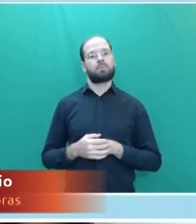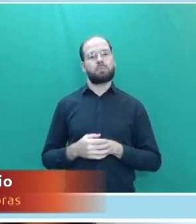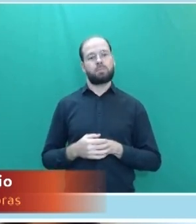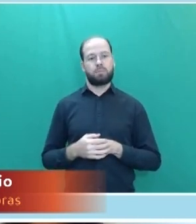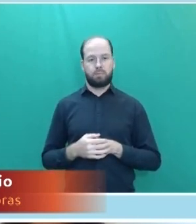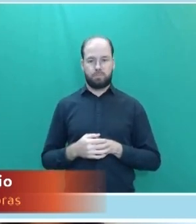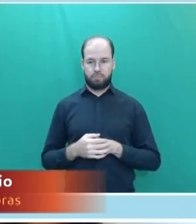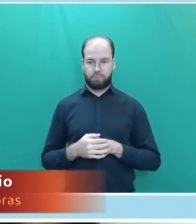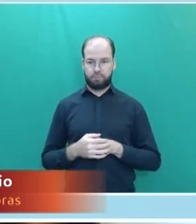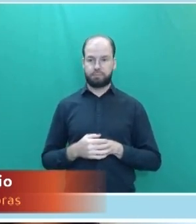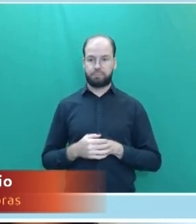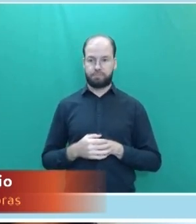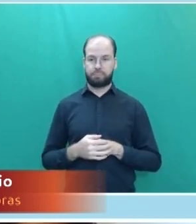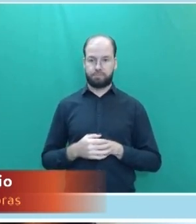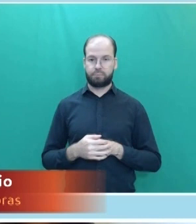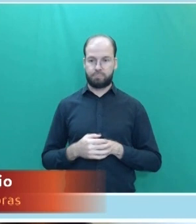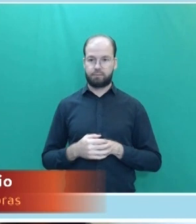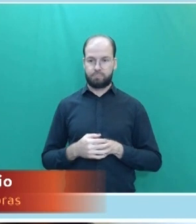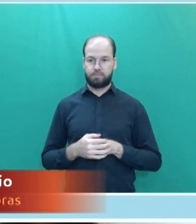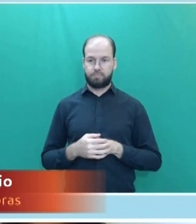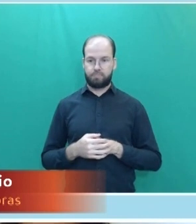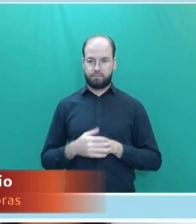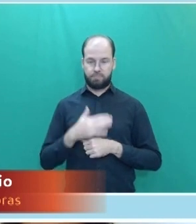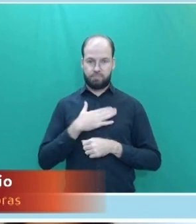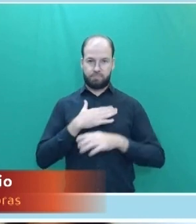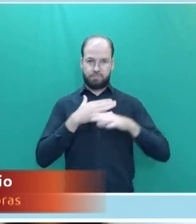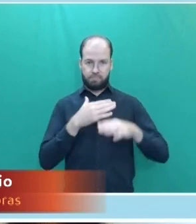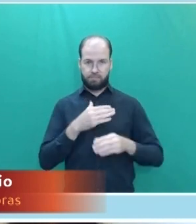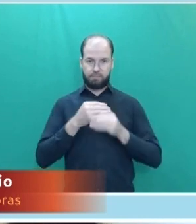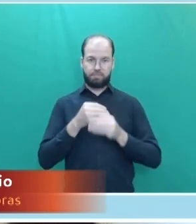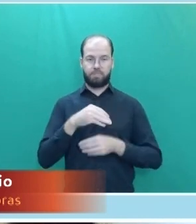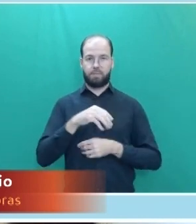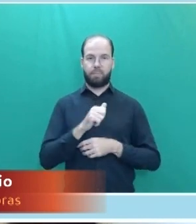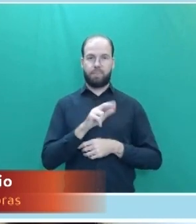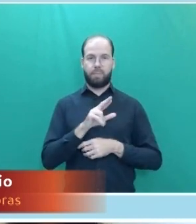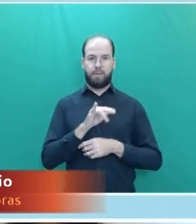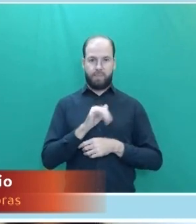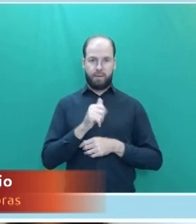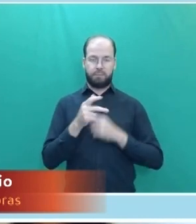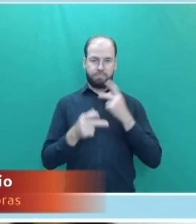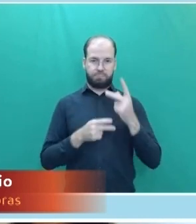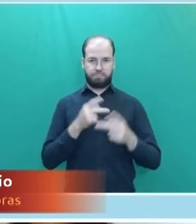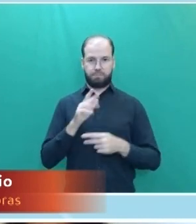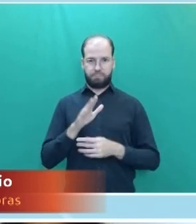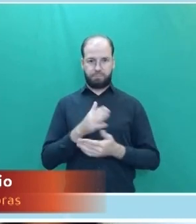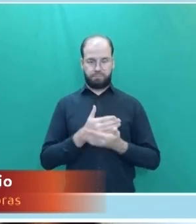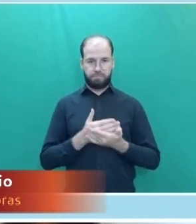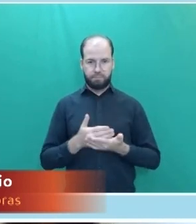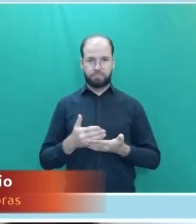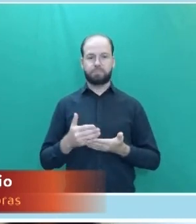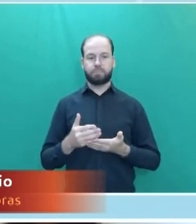Sim, vou puxar uma carona aqui com o que a Maria falou, né? Eu acho que, de início, se a gente